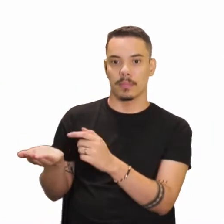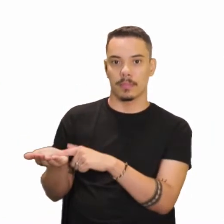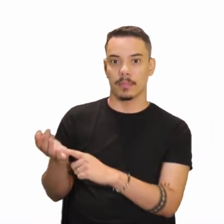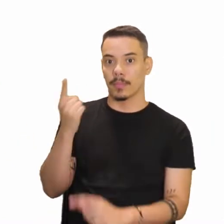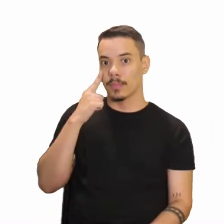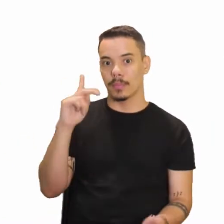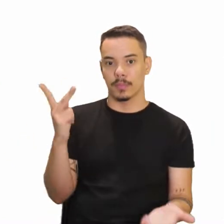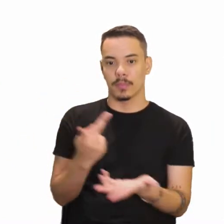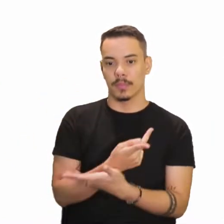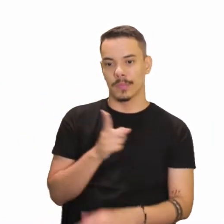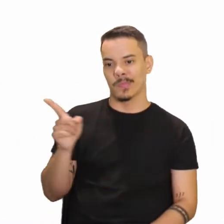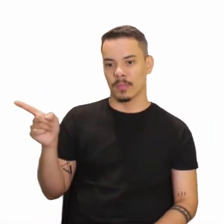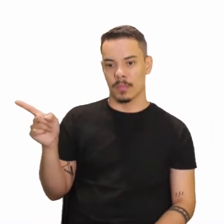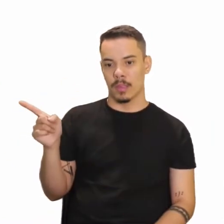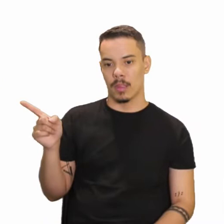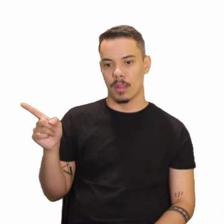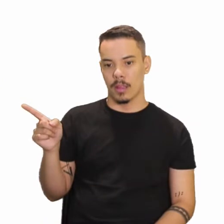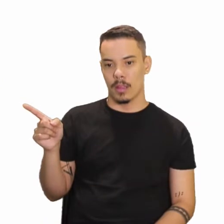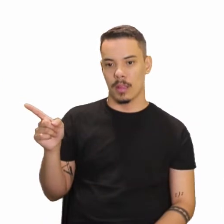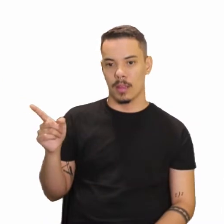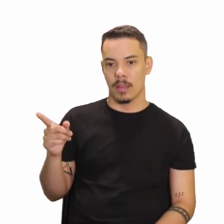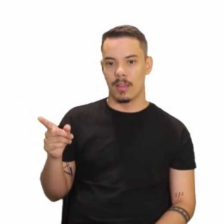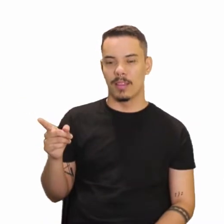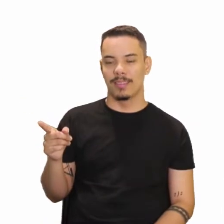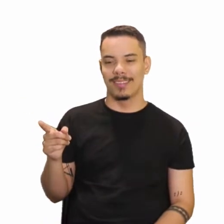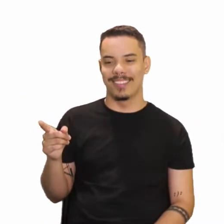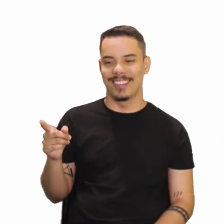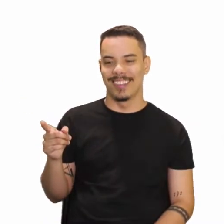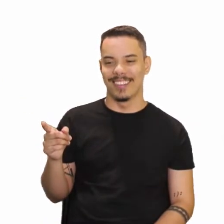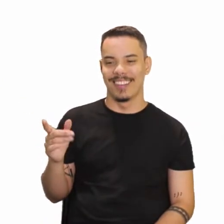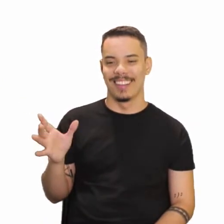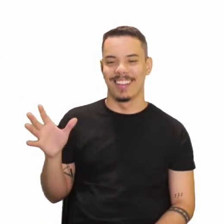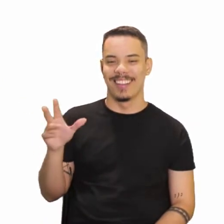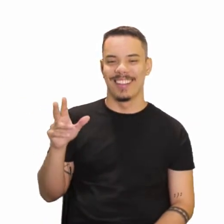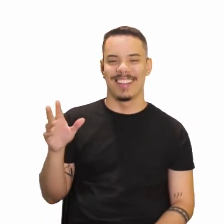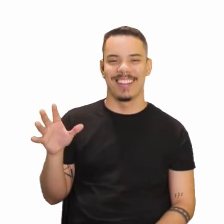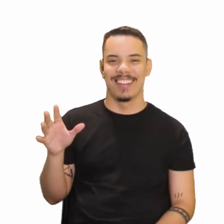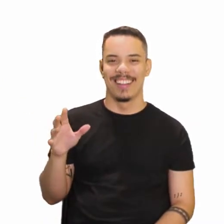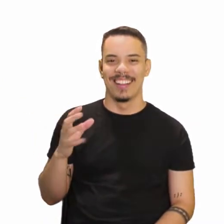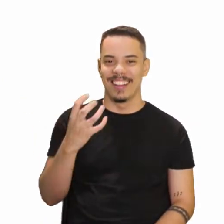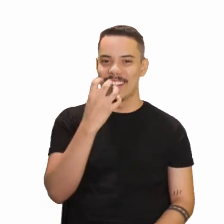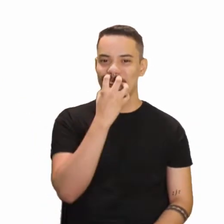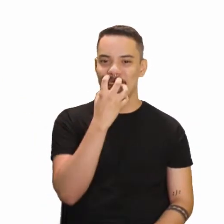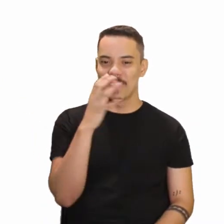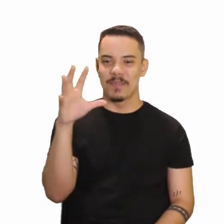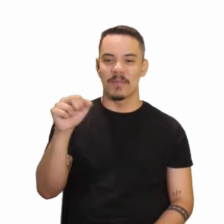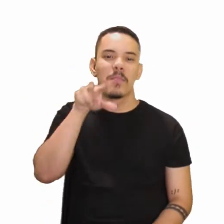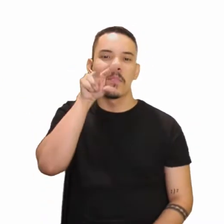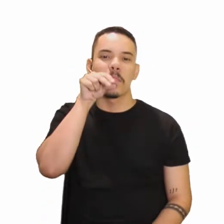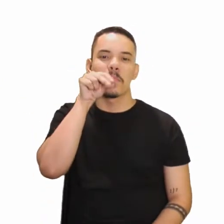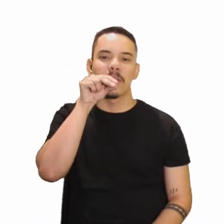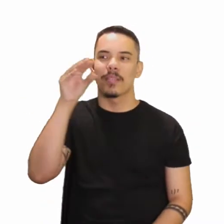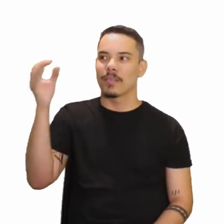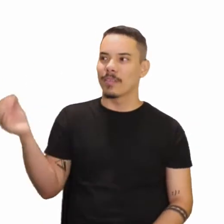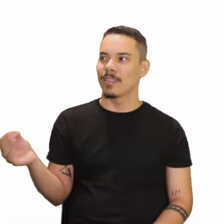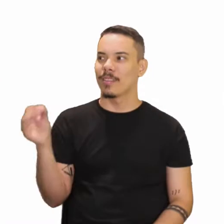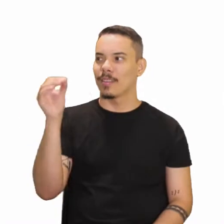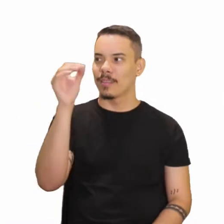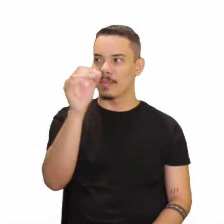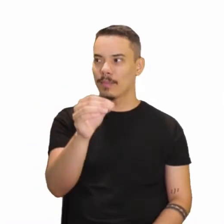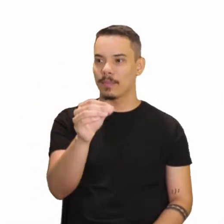o cachorro dá o que um patinho uma pata